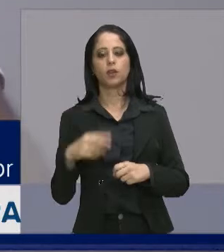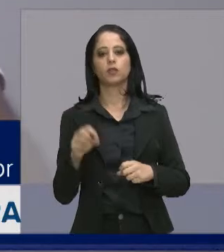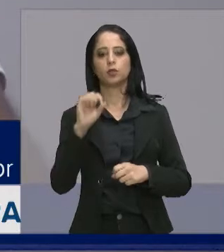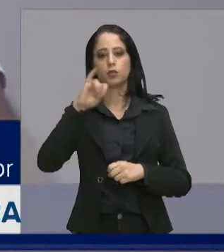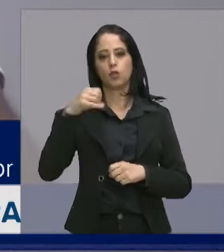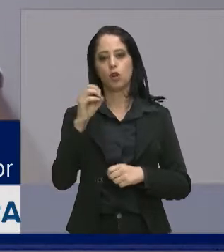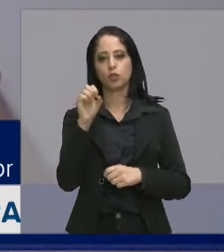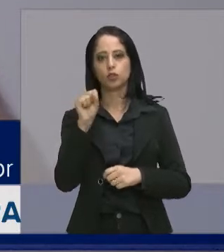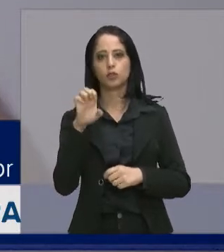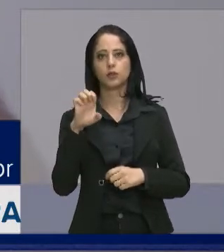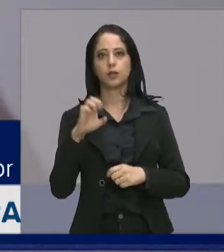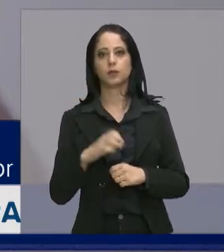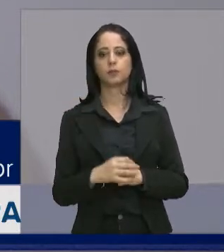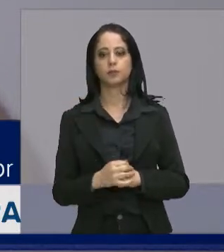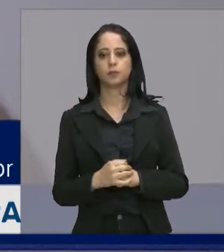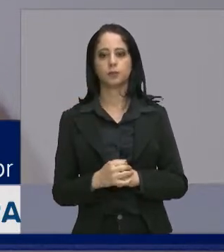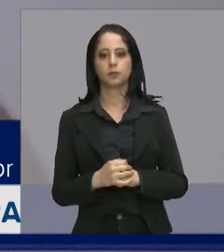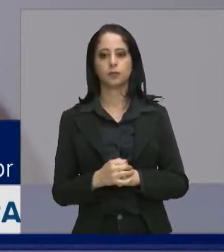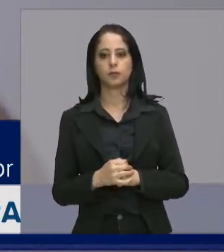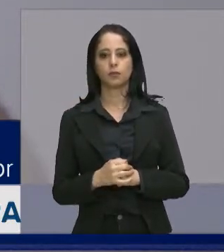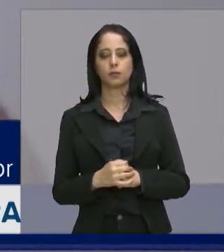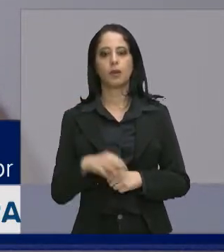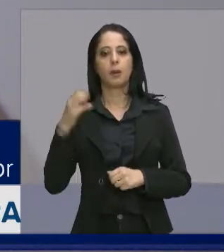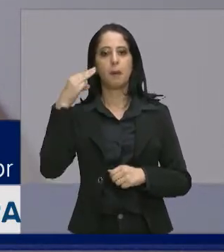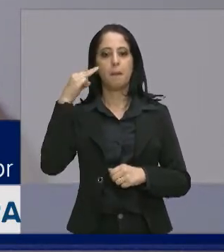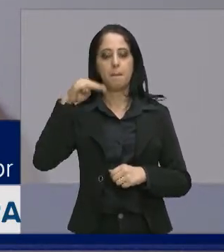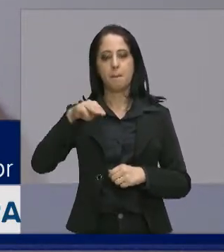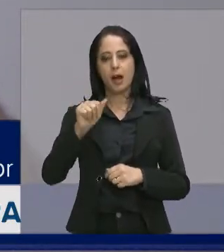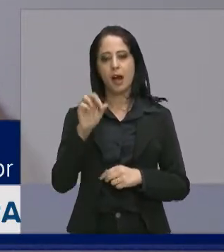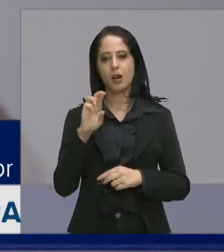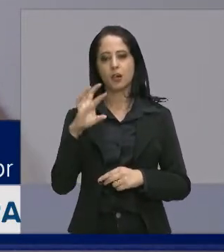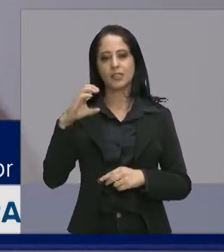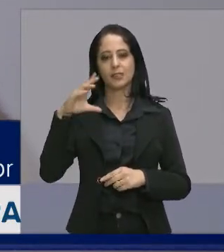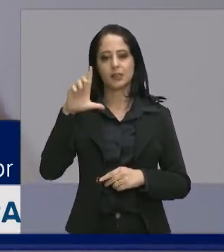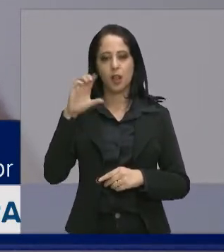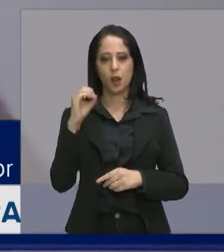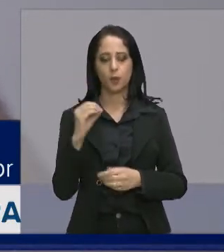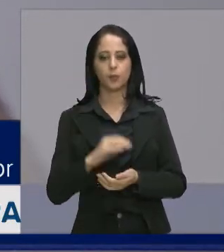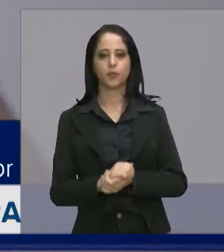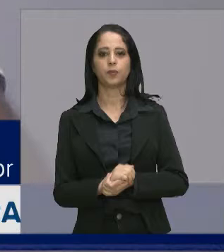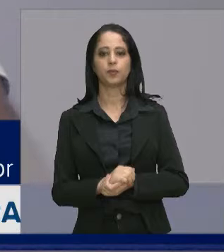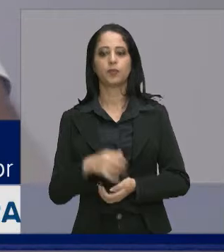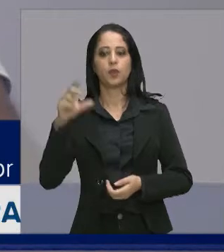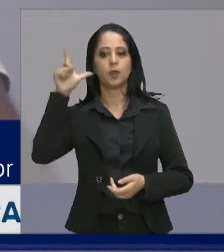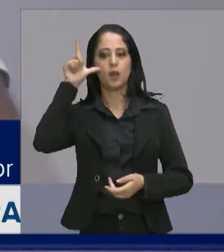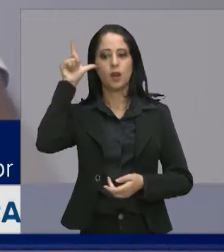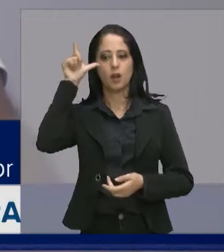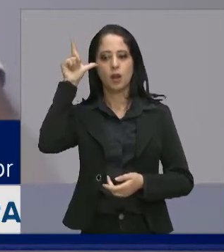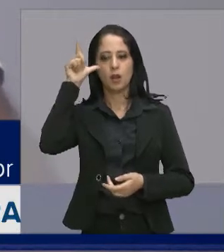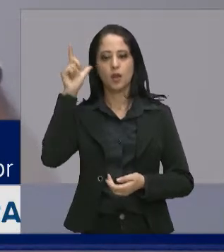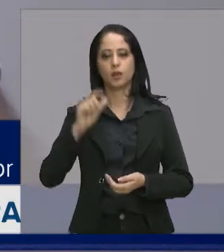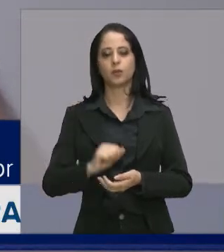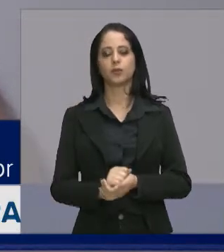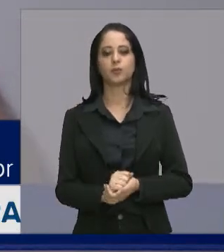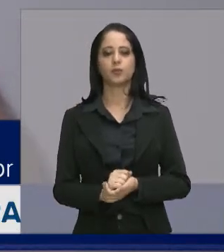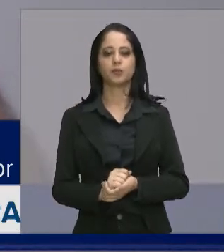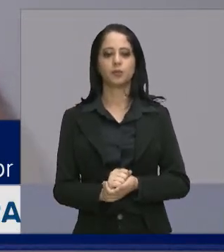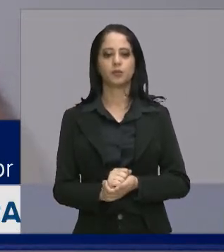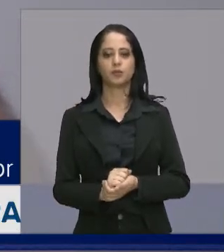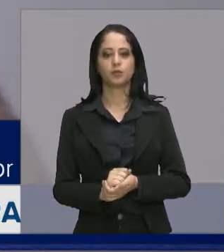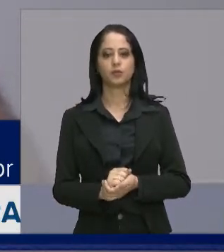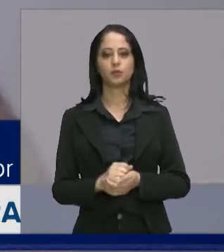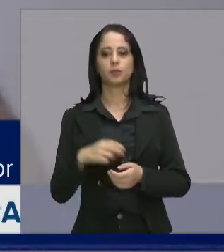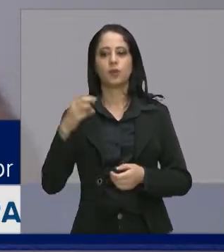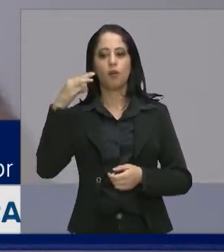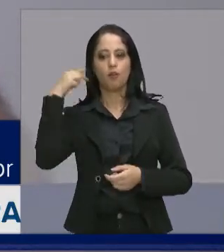Cláudio, vereador Marcelo Garcia, vereador Lino Bispo, vereador Marcão